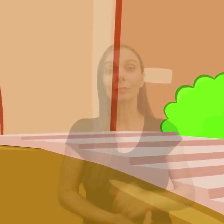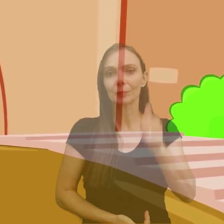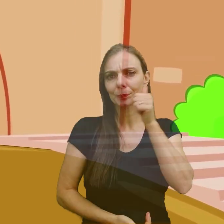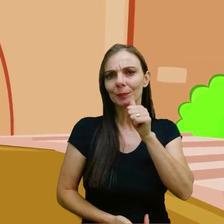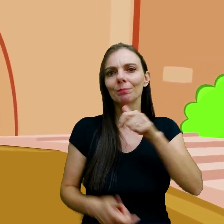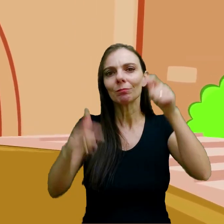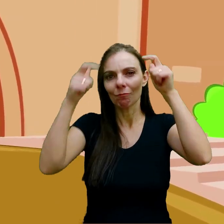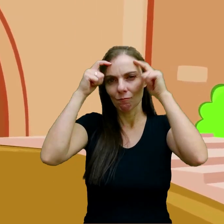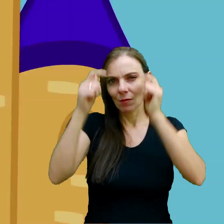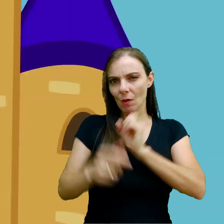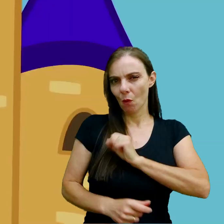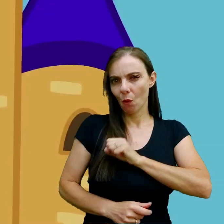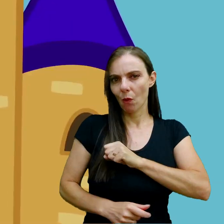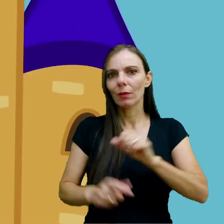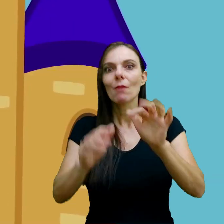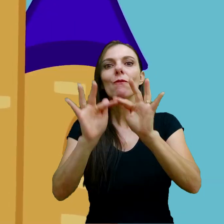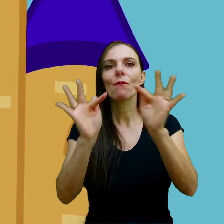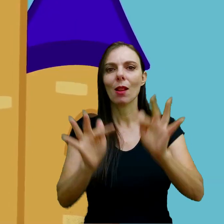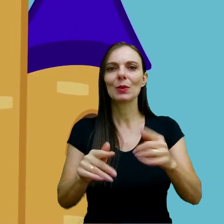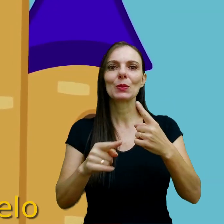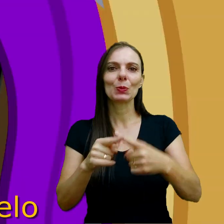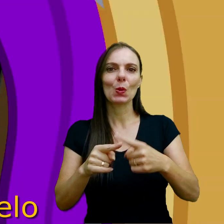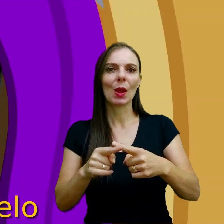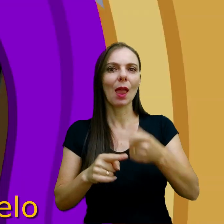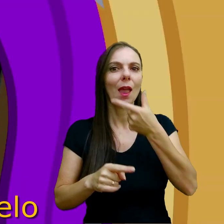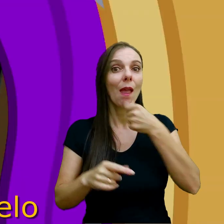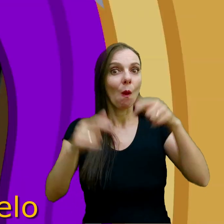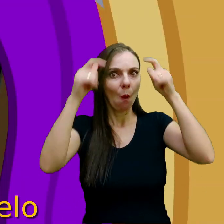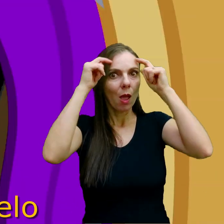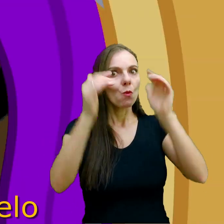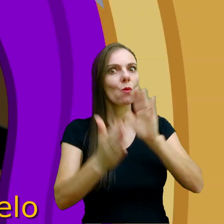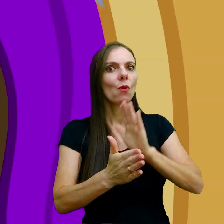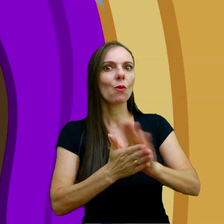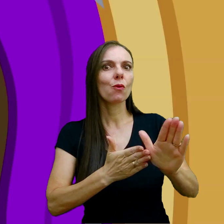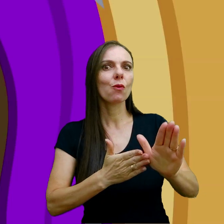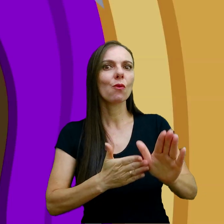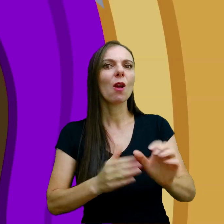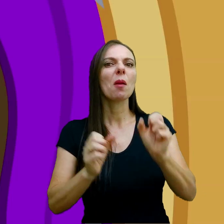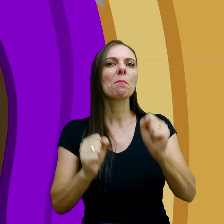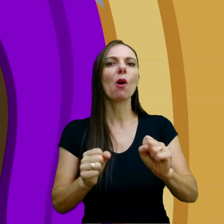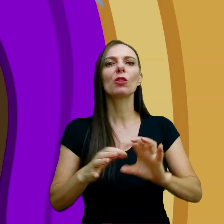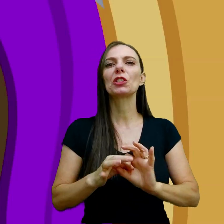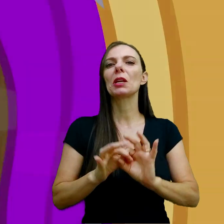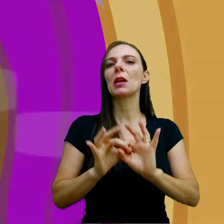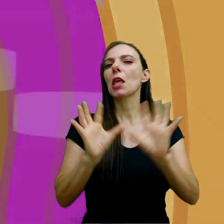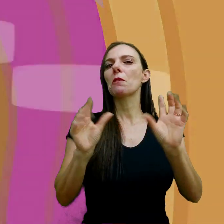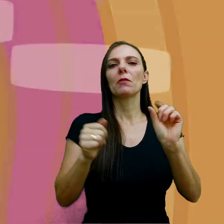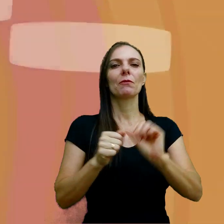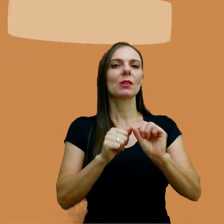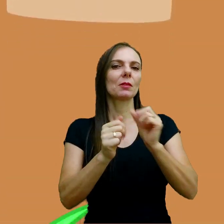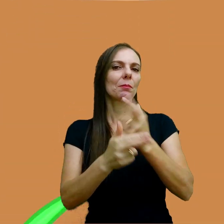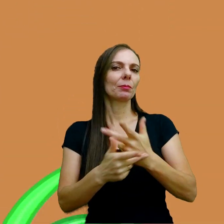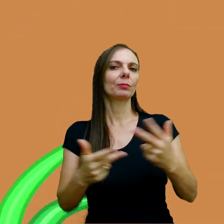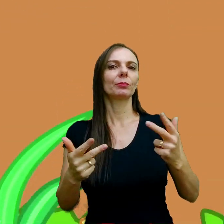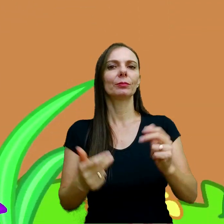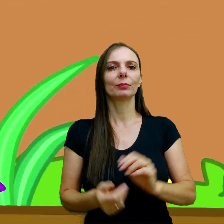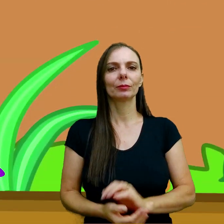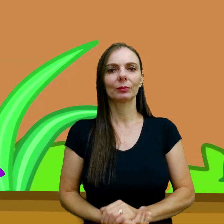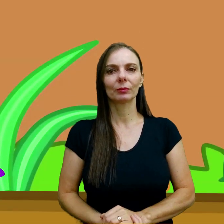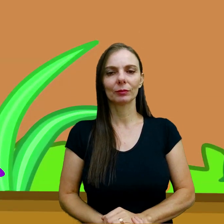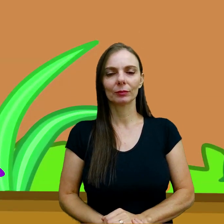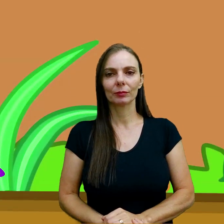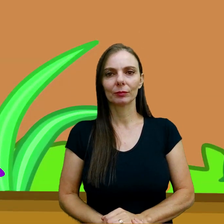A rainha má ficou muito feliz, pois com o rei fora do castelo, ela poderia fazer o que ela quisesse.